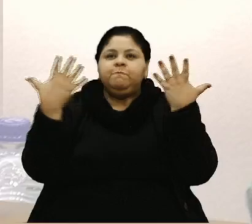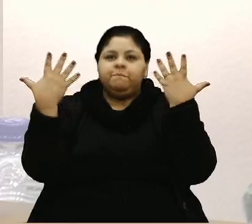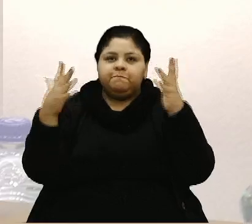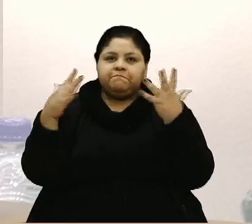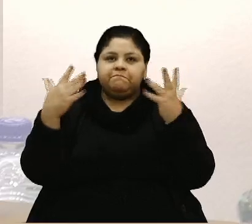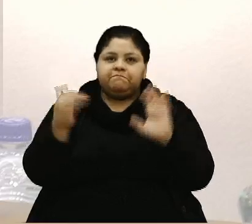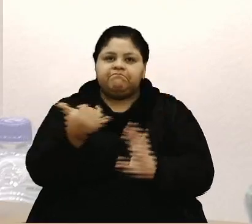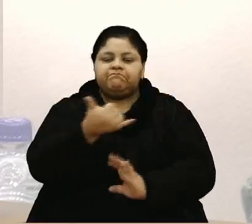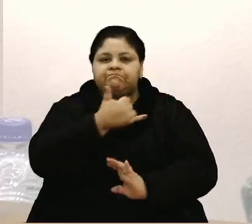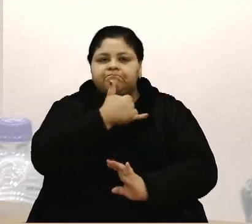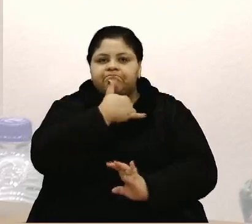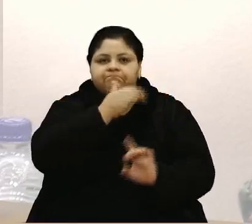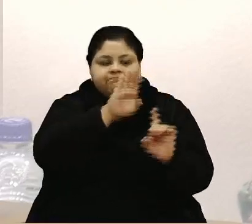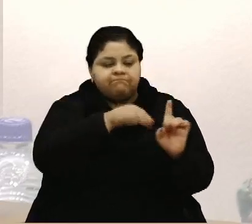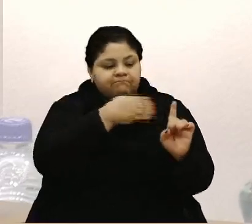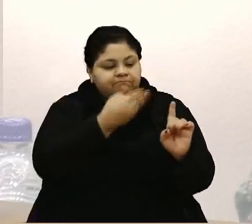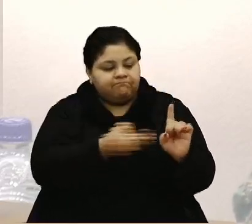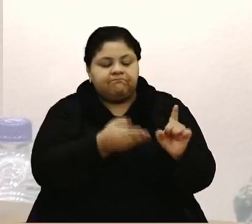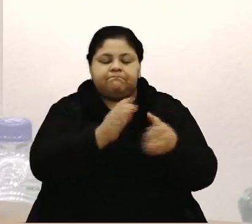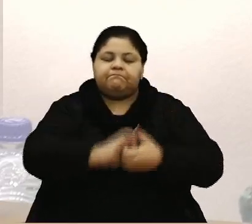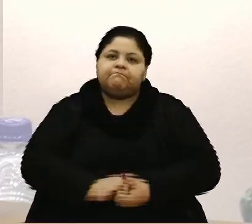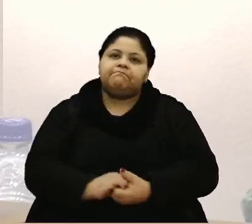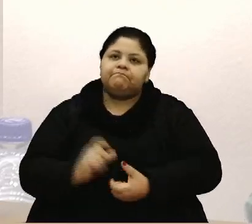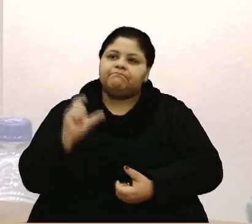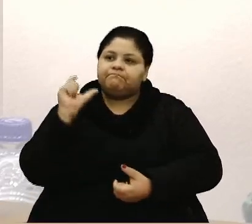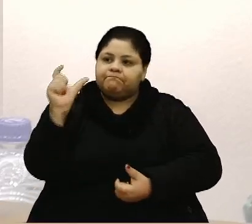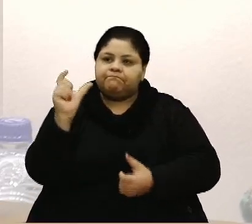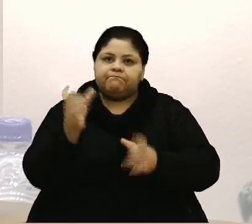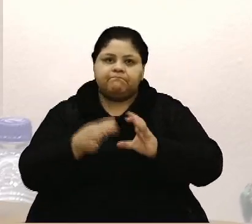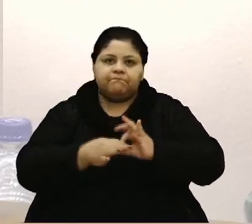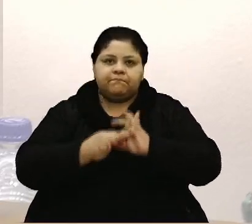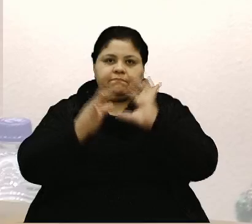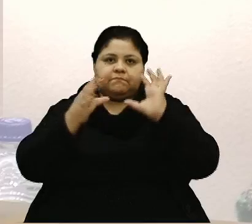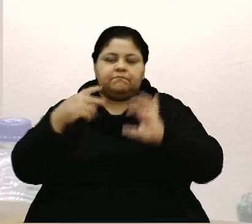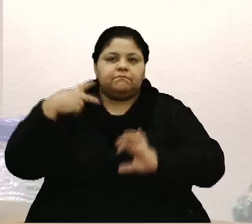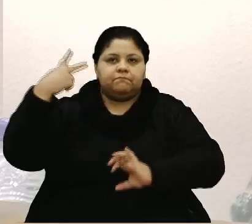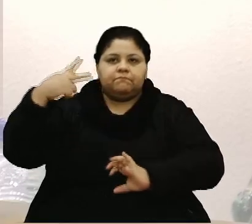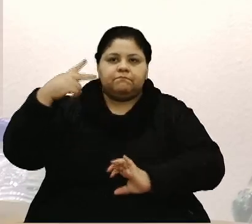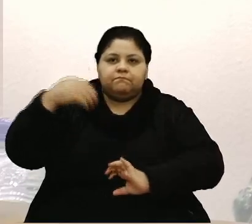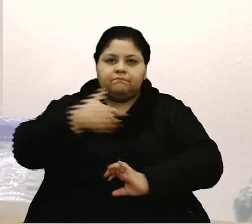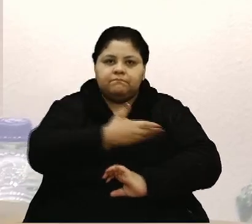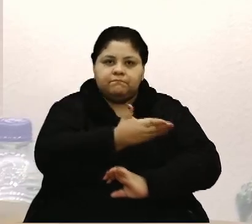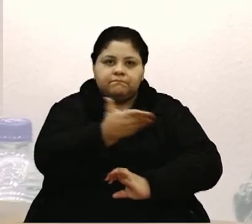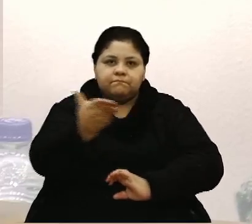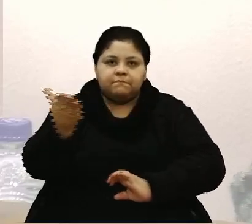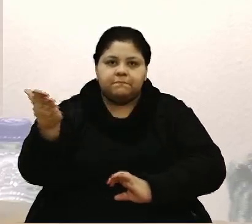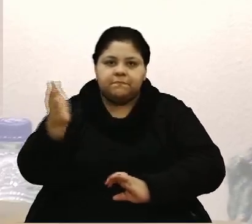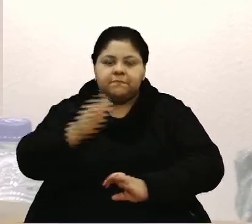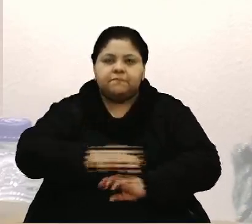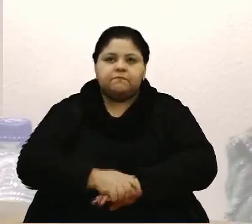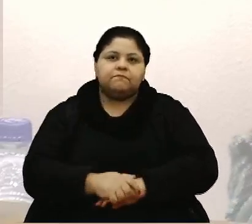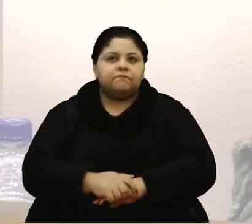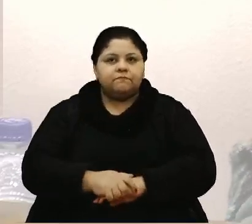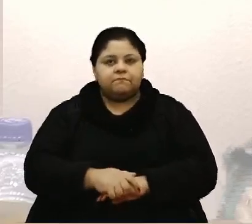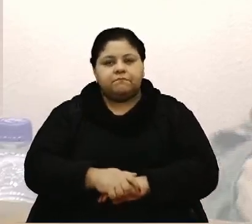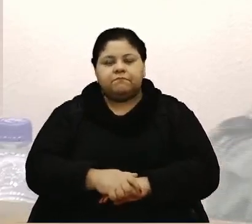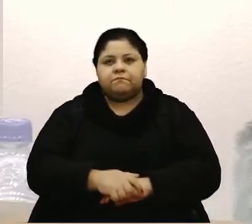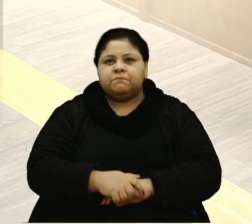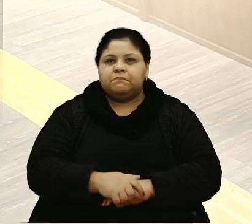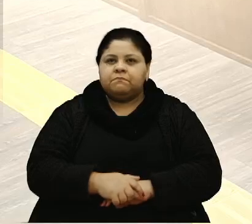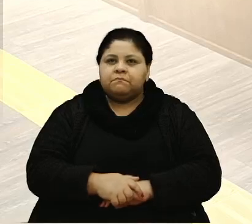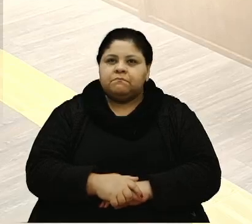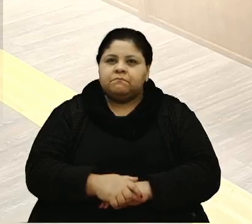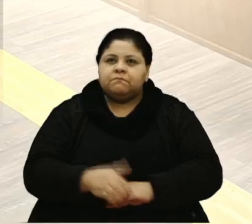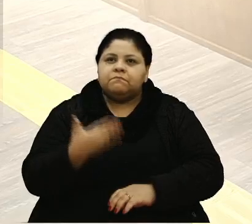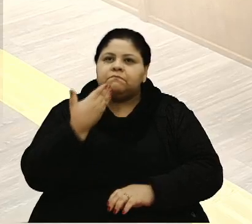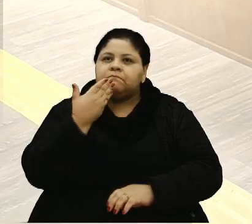louvor ou congratulações. A palavra está à disposição das senhoras vereadoras, dos senhores vereadores.